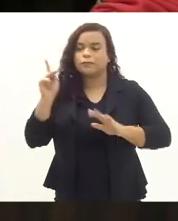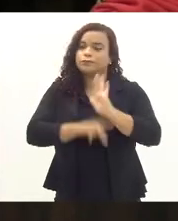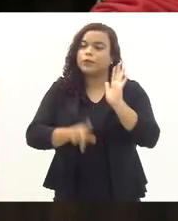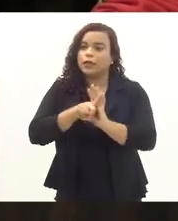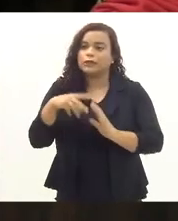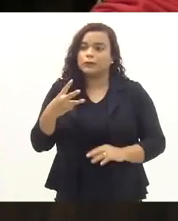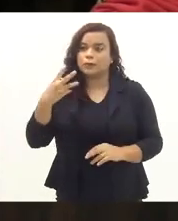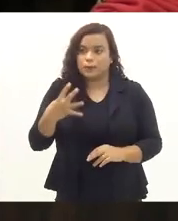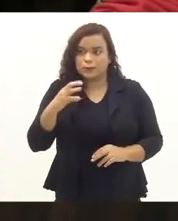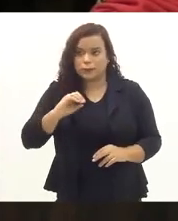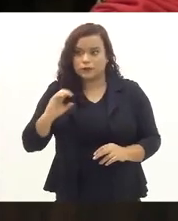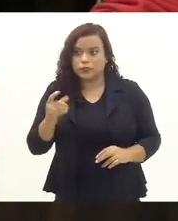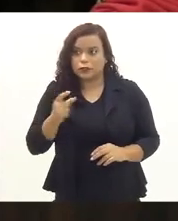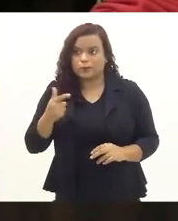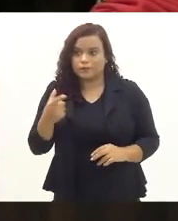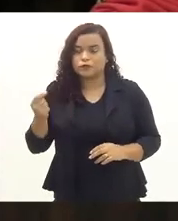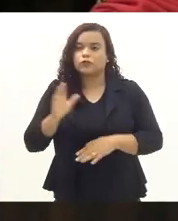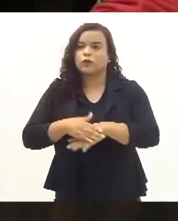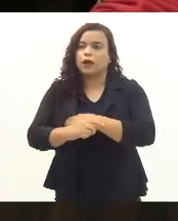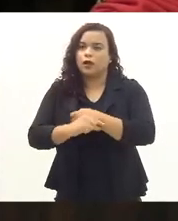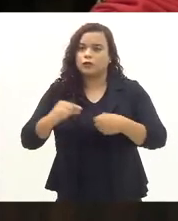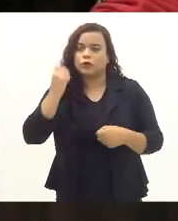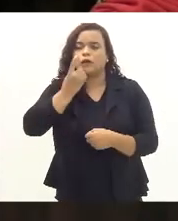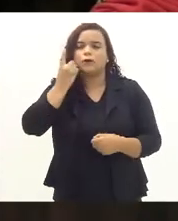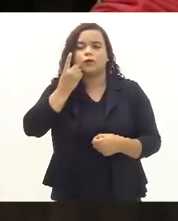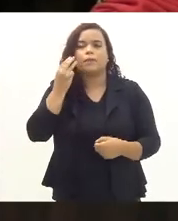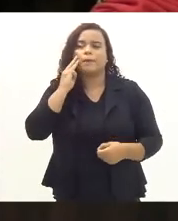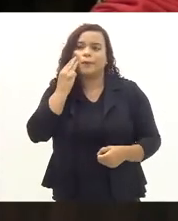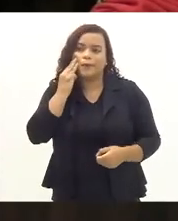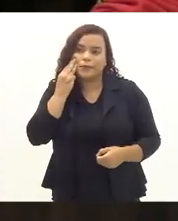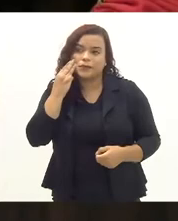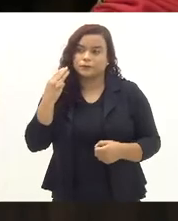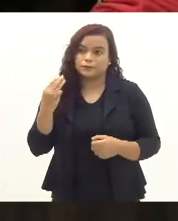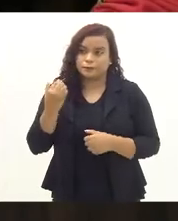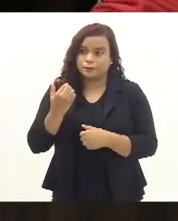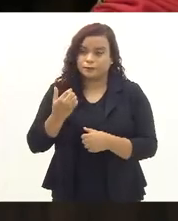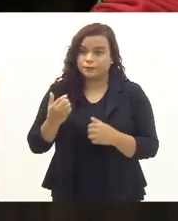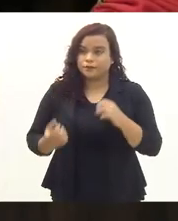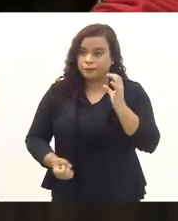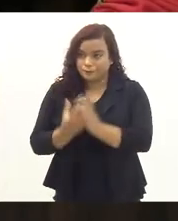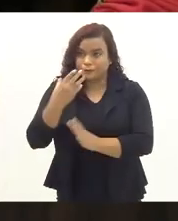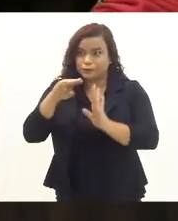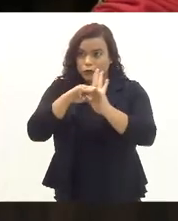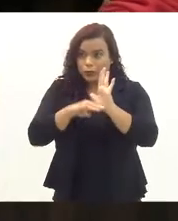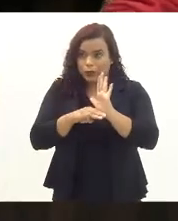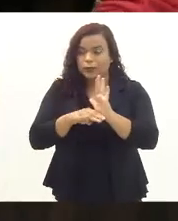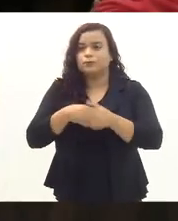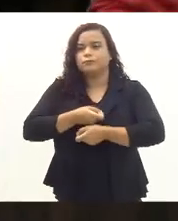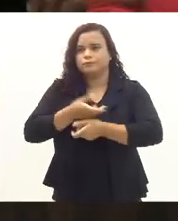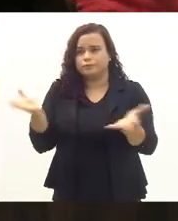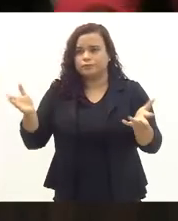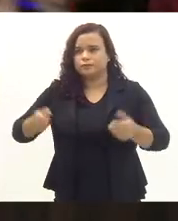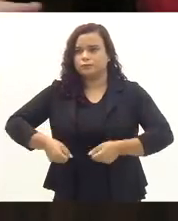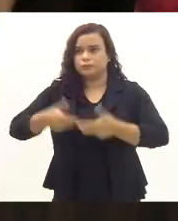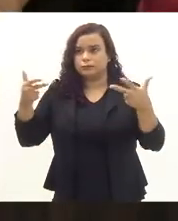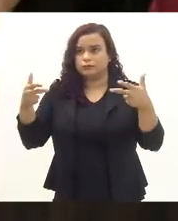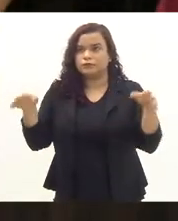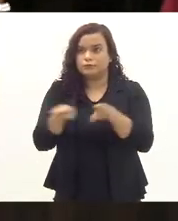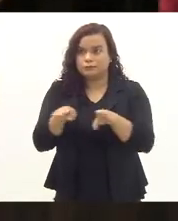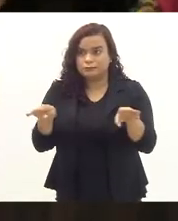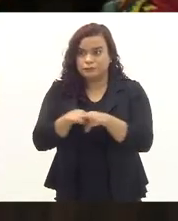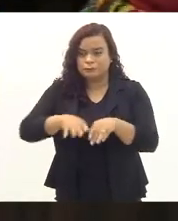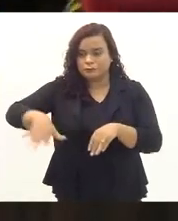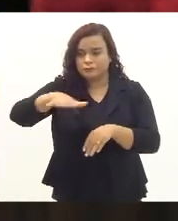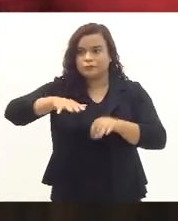3402 de autoria do deputado da Mônica Francisco institui o programa de promoção de igualdade étnico-racial no mercado de